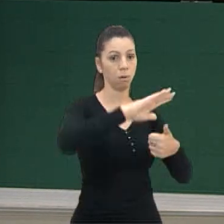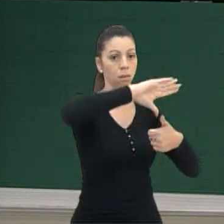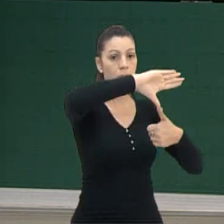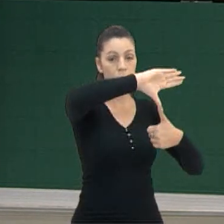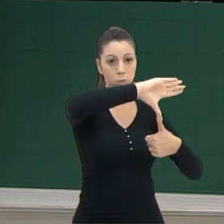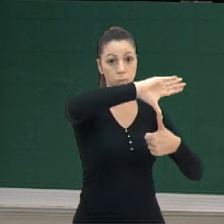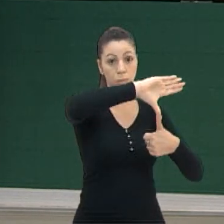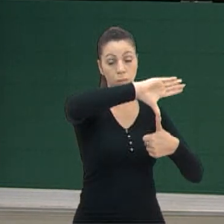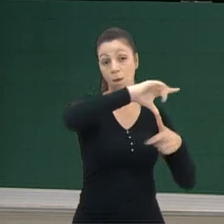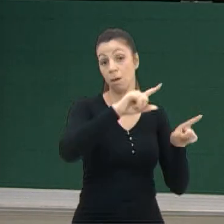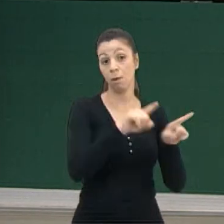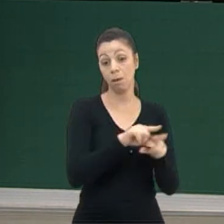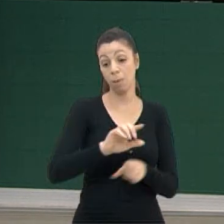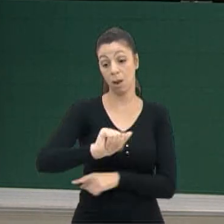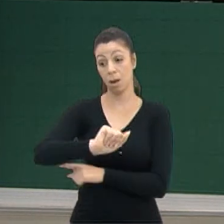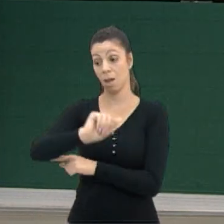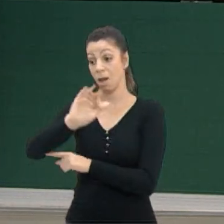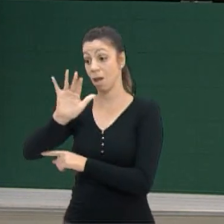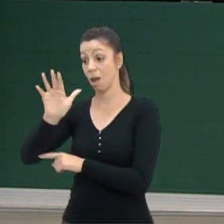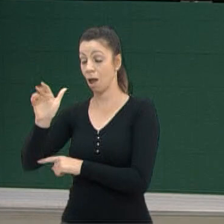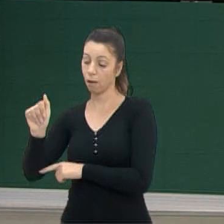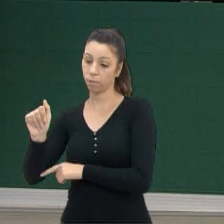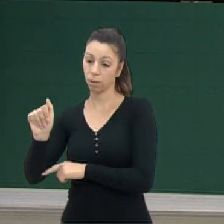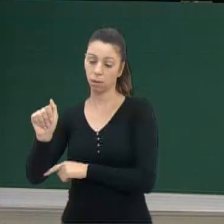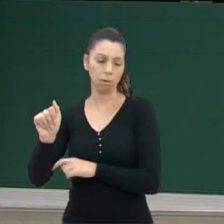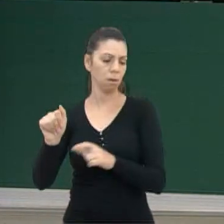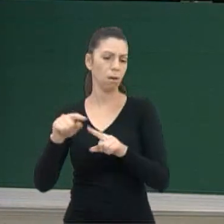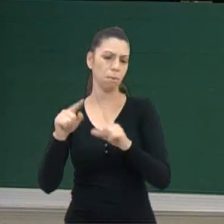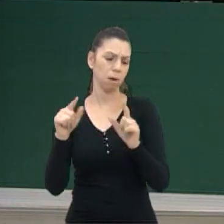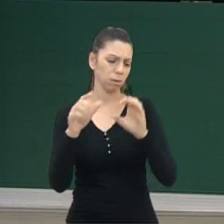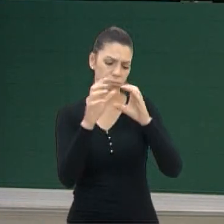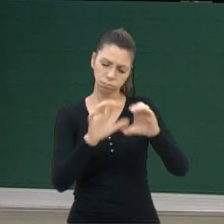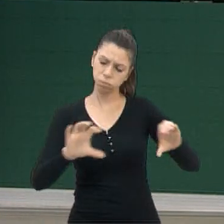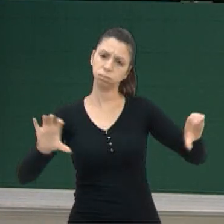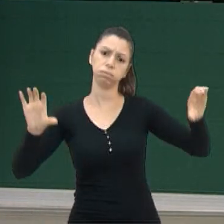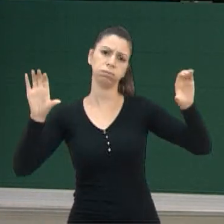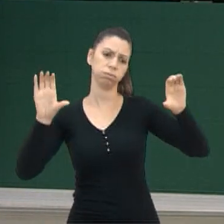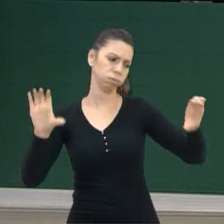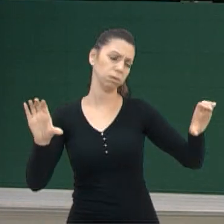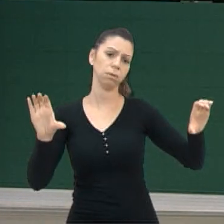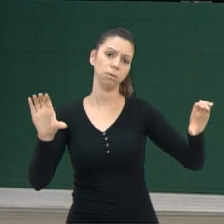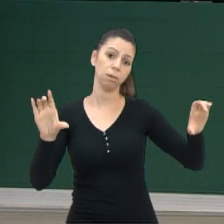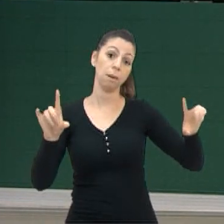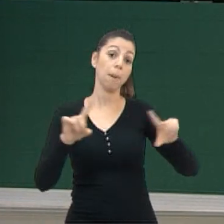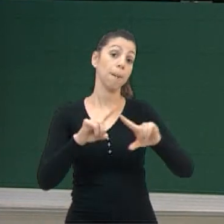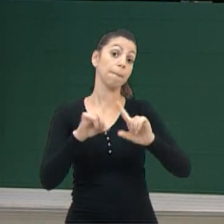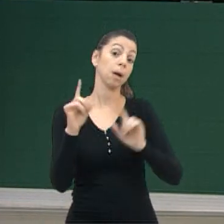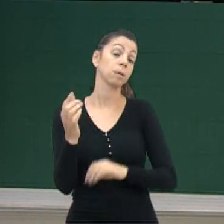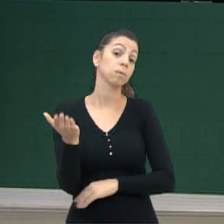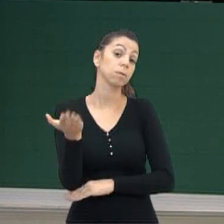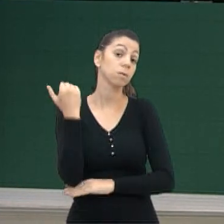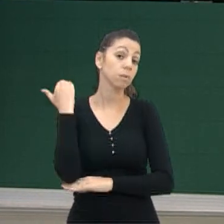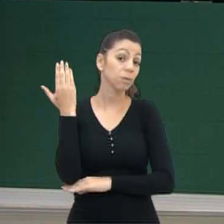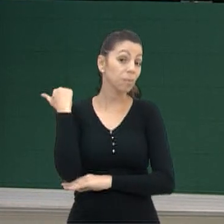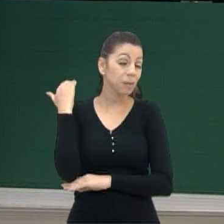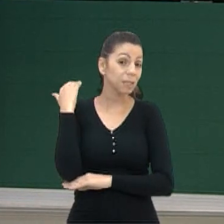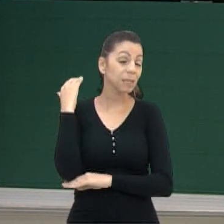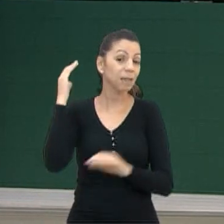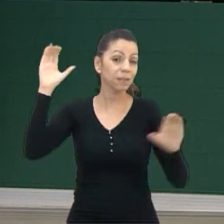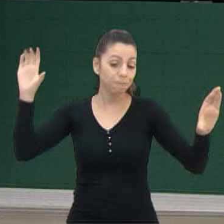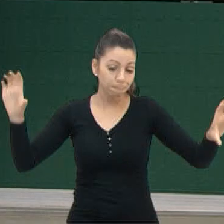África. Mas a África e a América do Sul estão separados. Mas é que no passado elas já